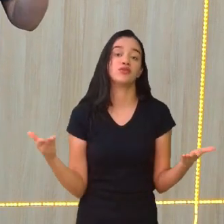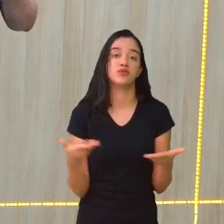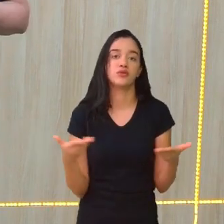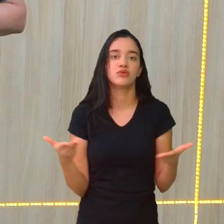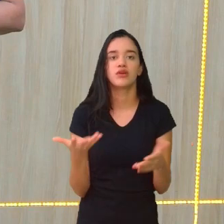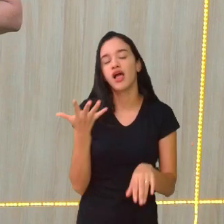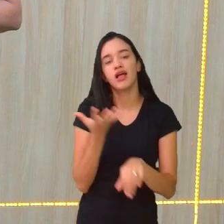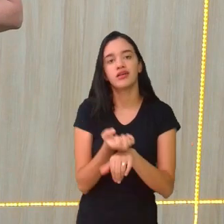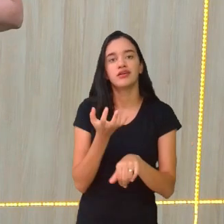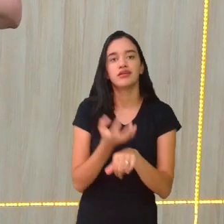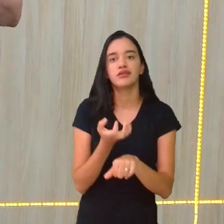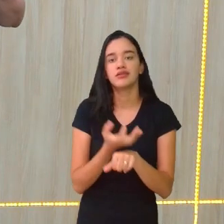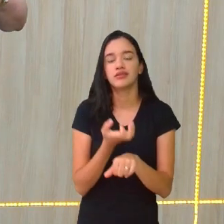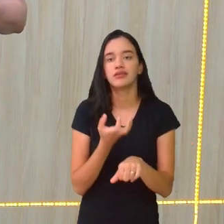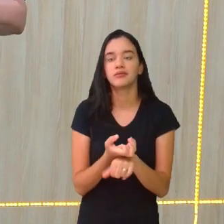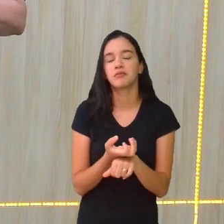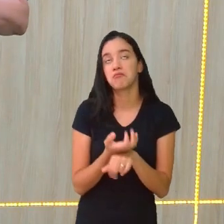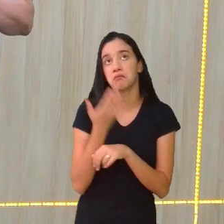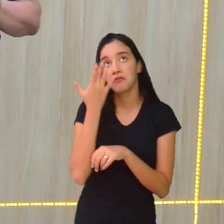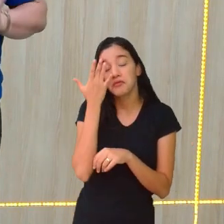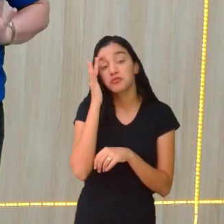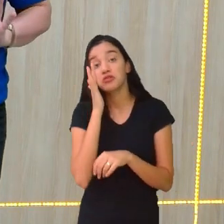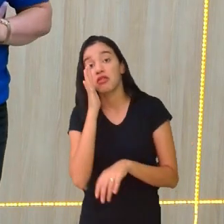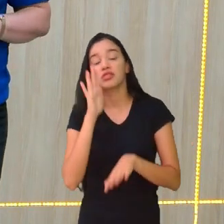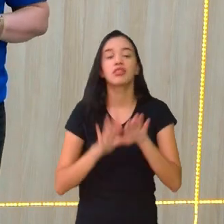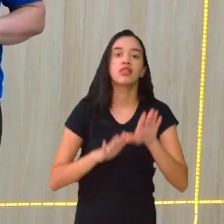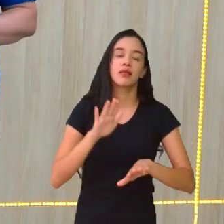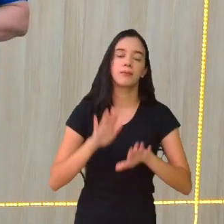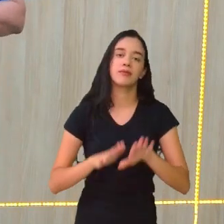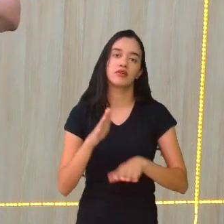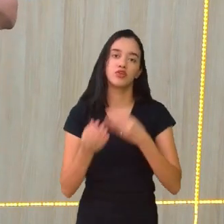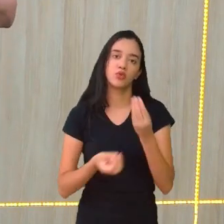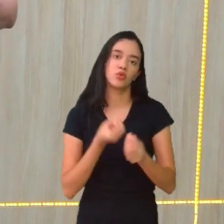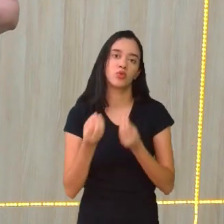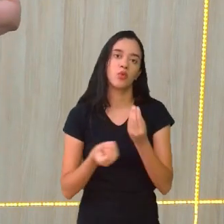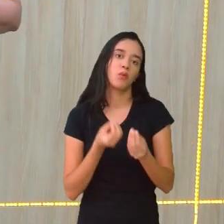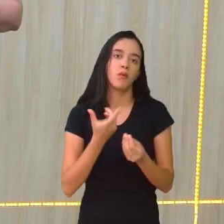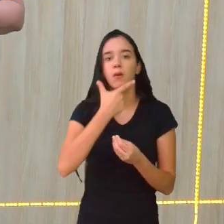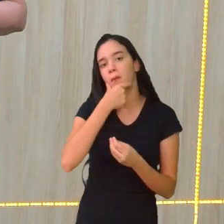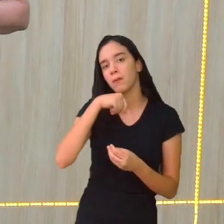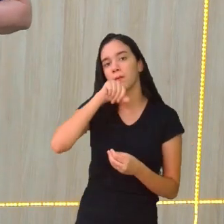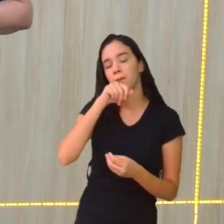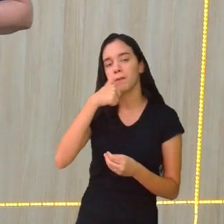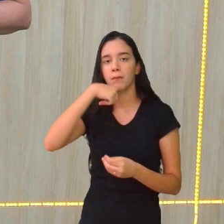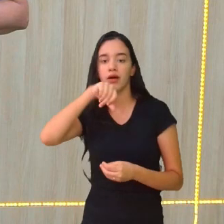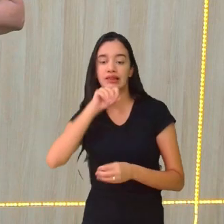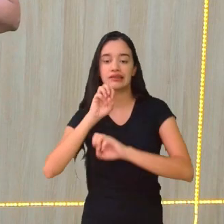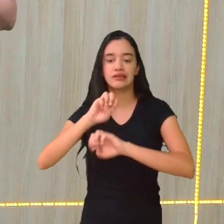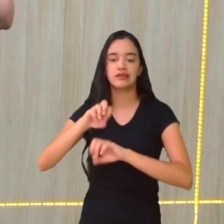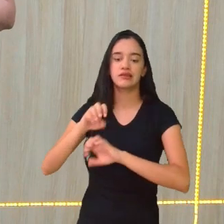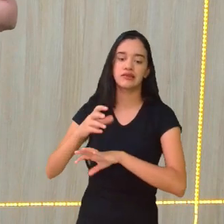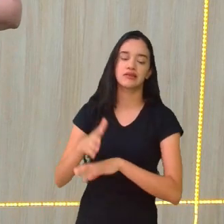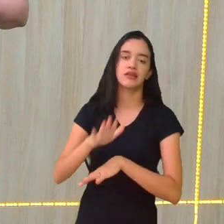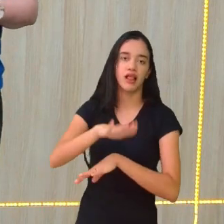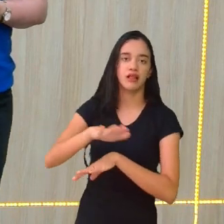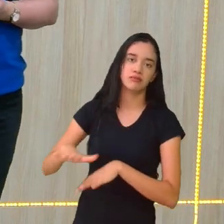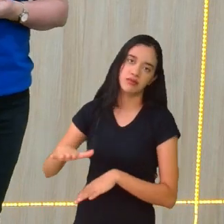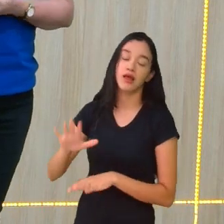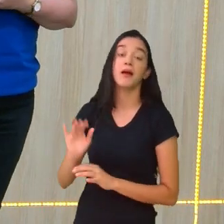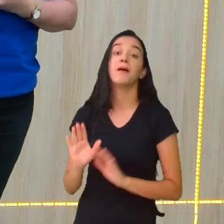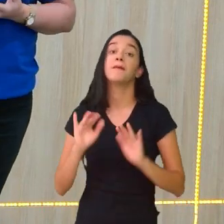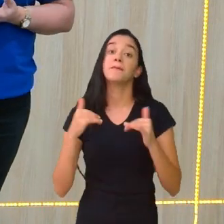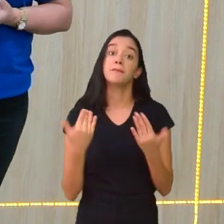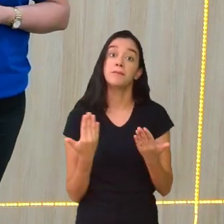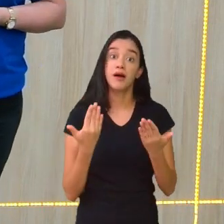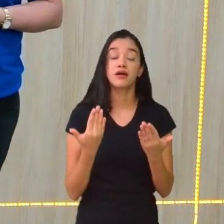é disciplina, não é? Não sei, depende de como o pai, a mãe ensinam o filho, não é? Mas é importante pensar